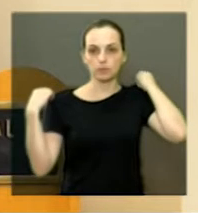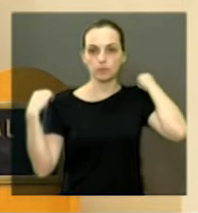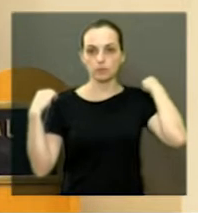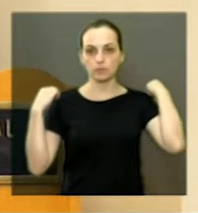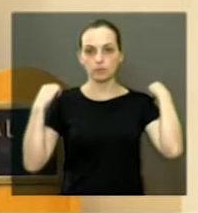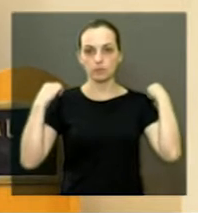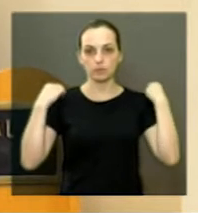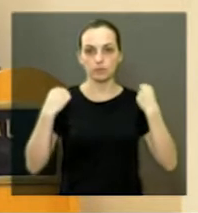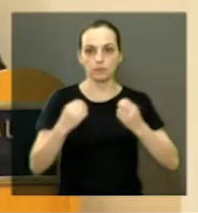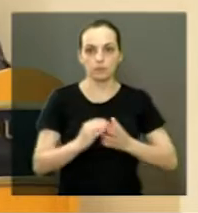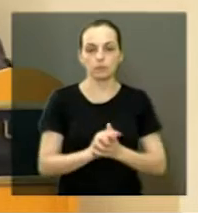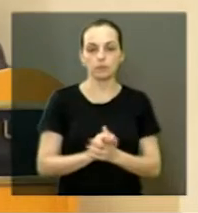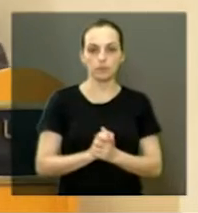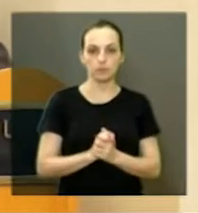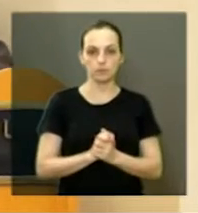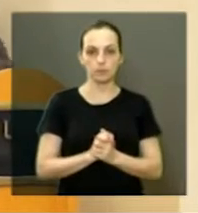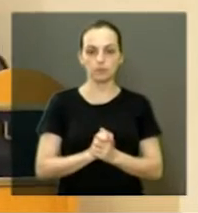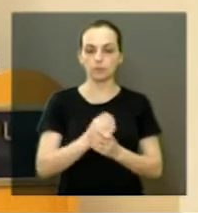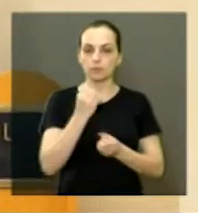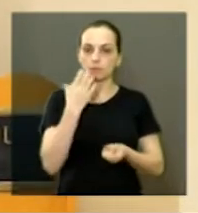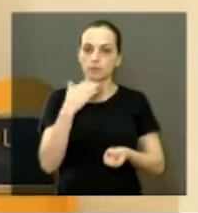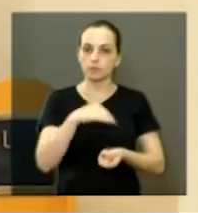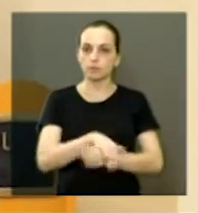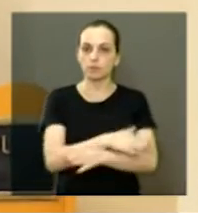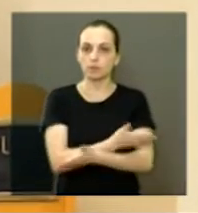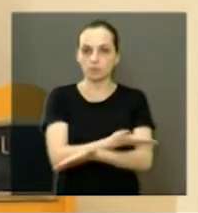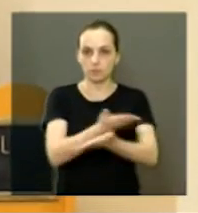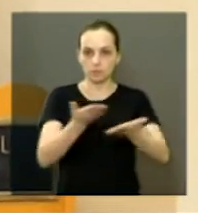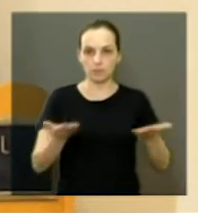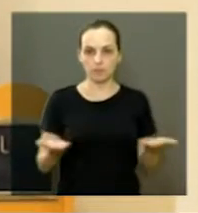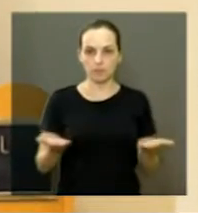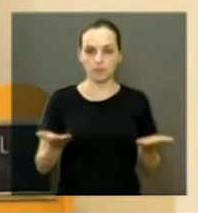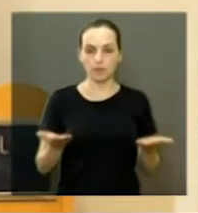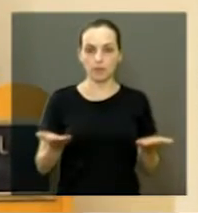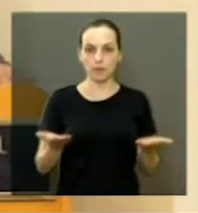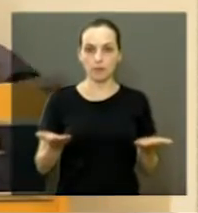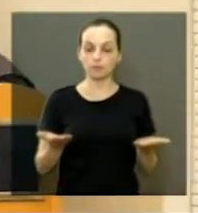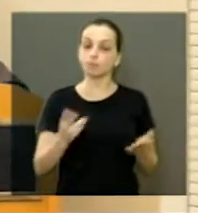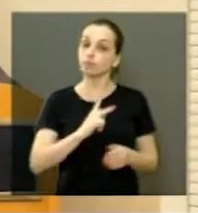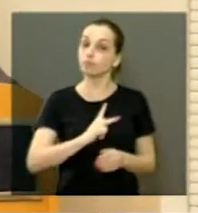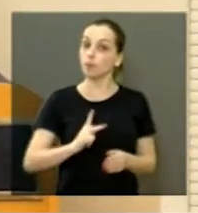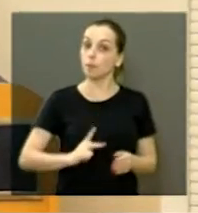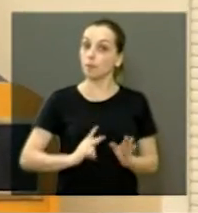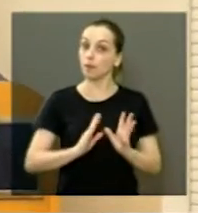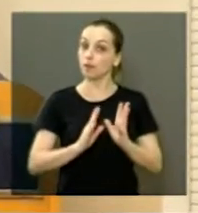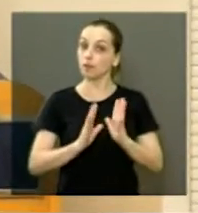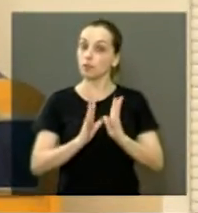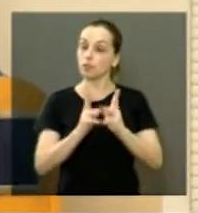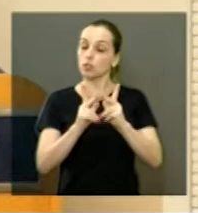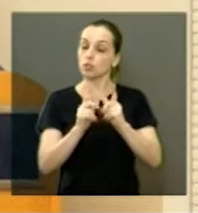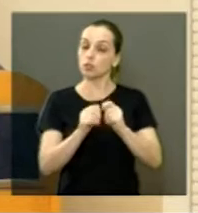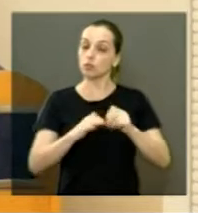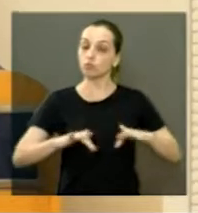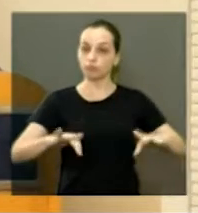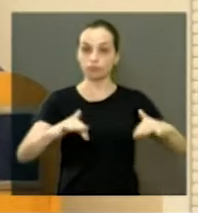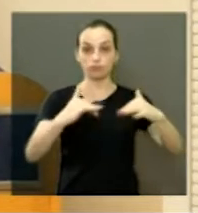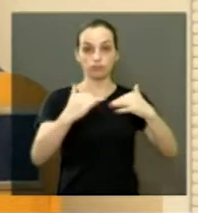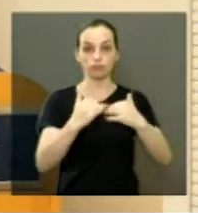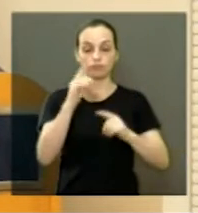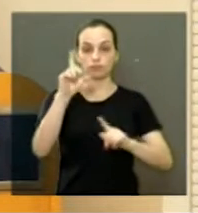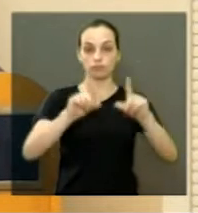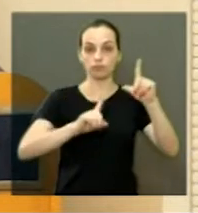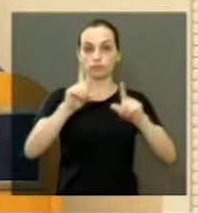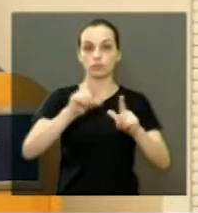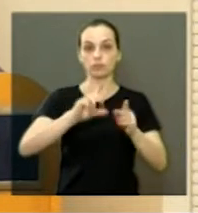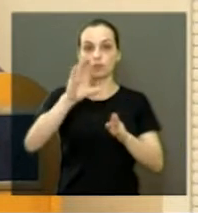boa noite a todos senhor presidente é tudo que nos assistem em plenário pela tv câmara mídias